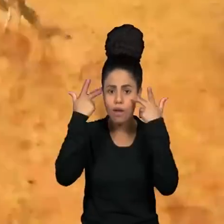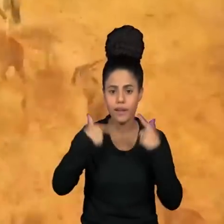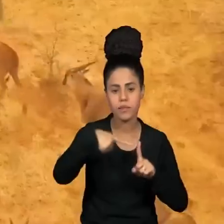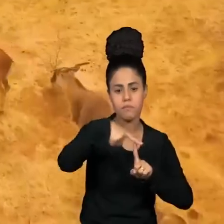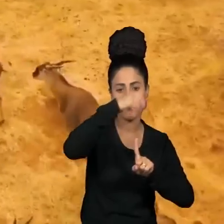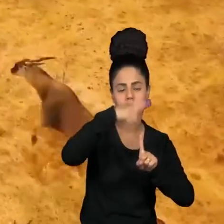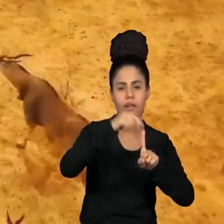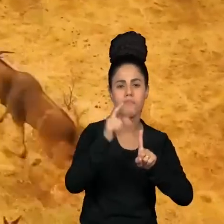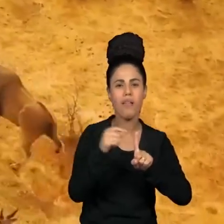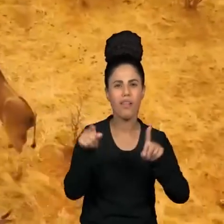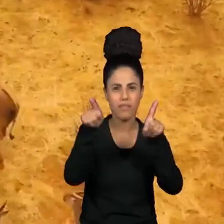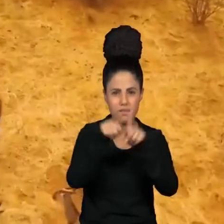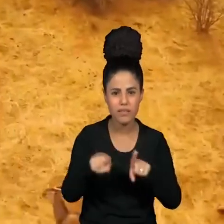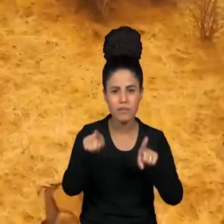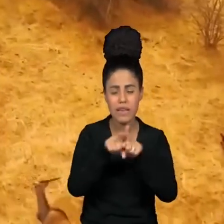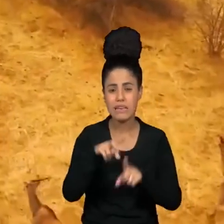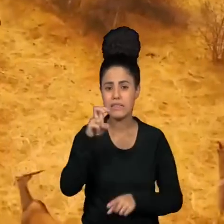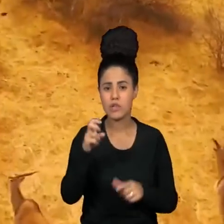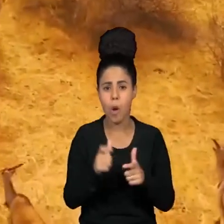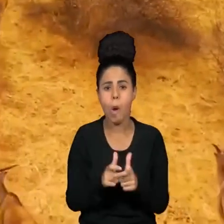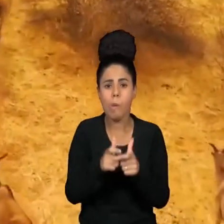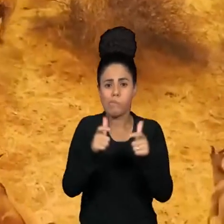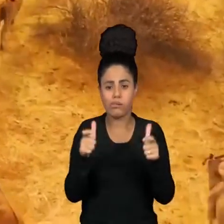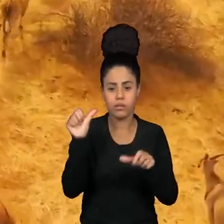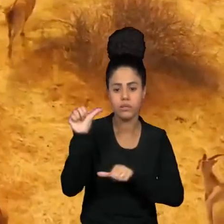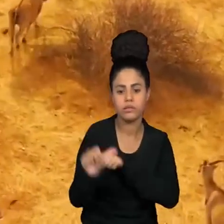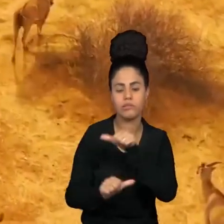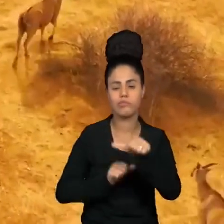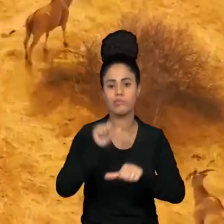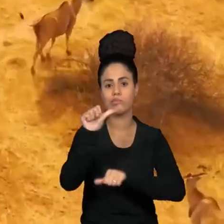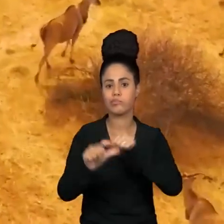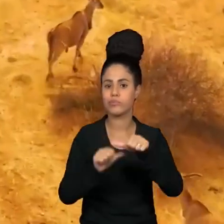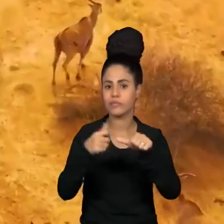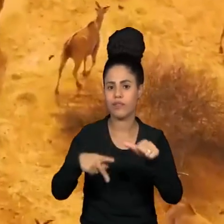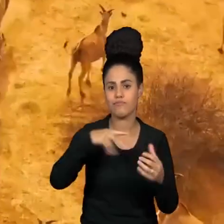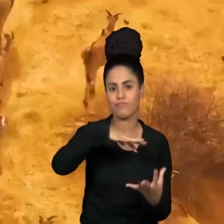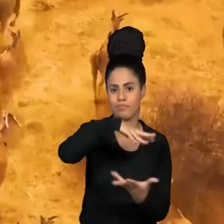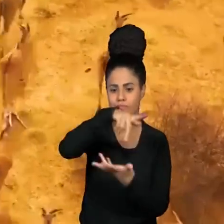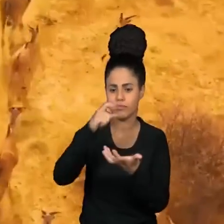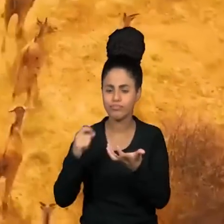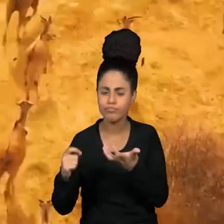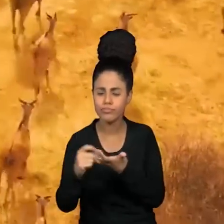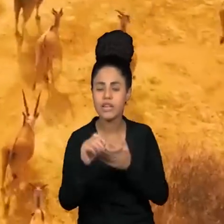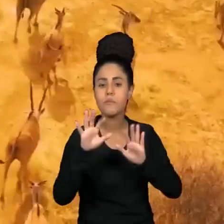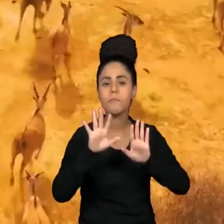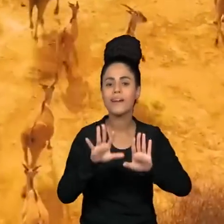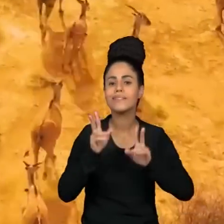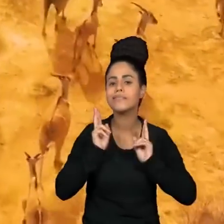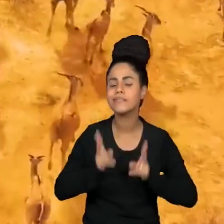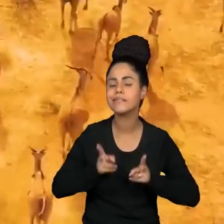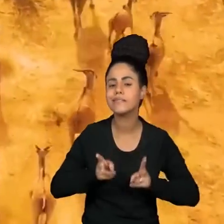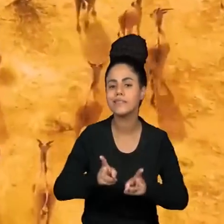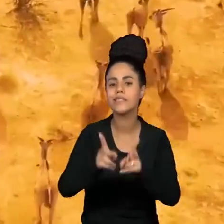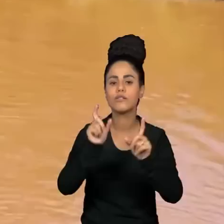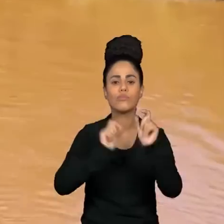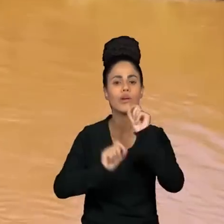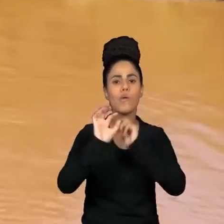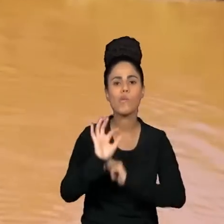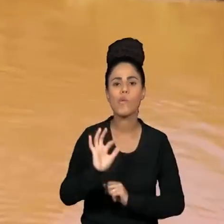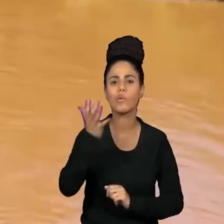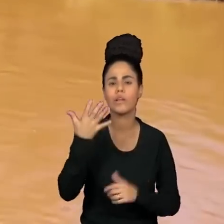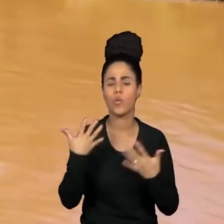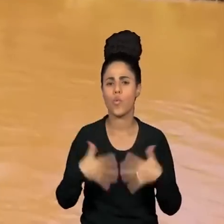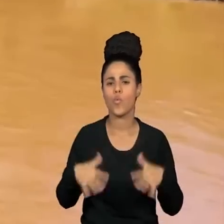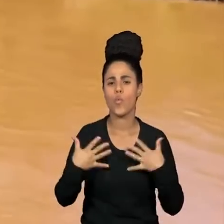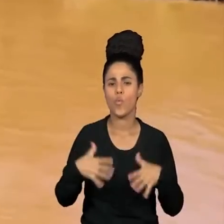plantas. 5 grandes extinções moldaram a história do nosso planeta. No entanto, sempre causadas por eventos